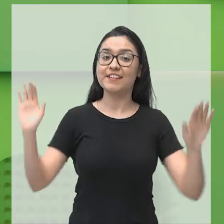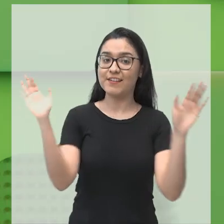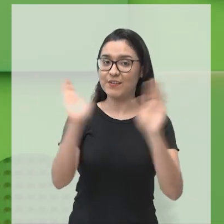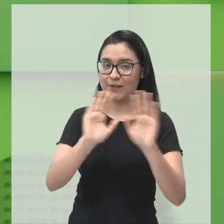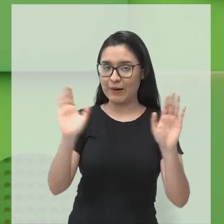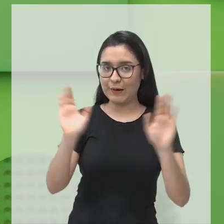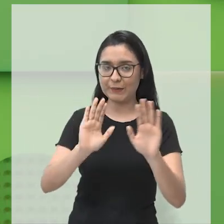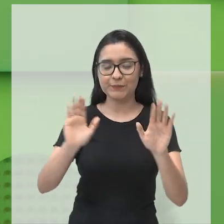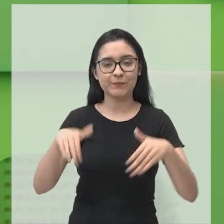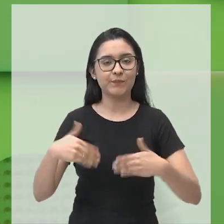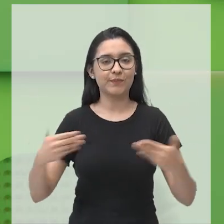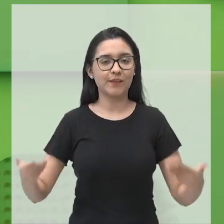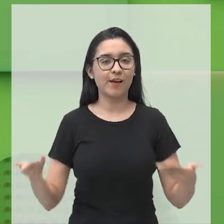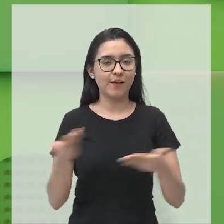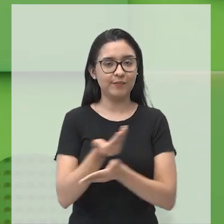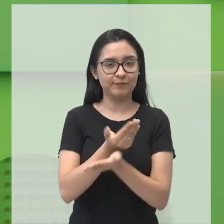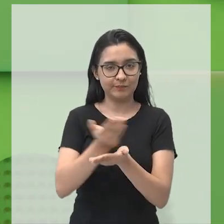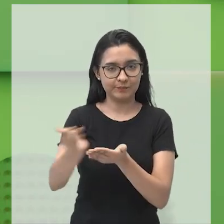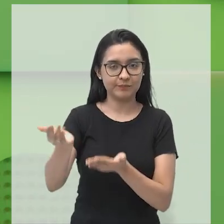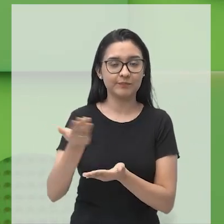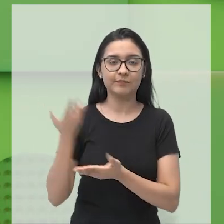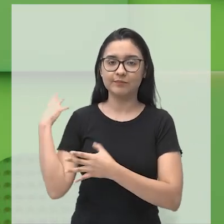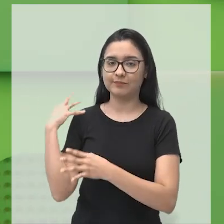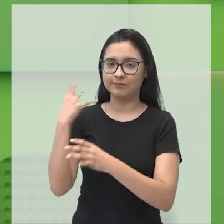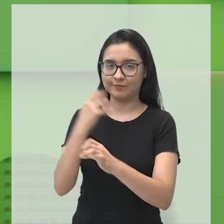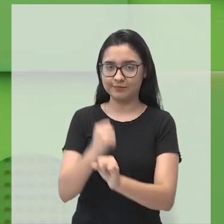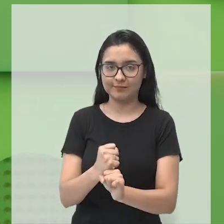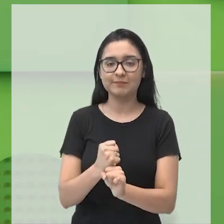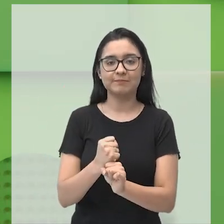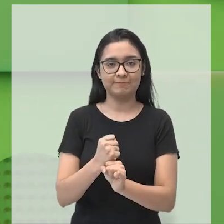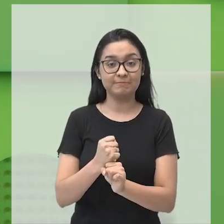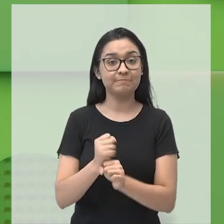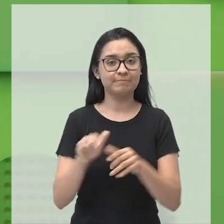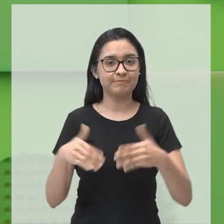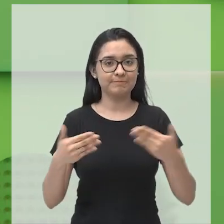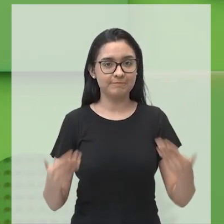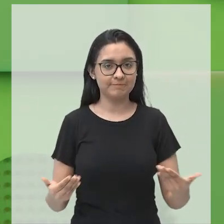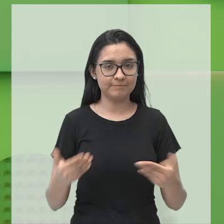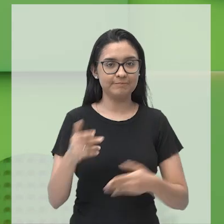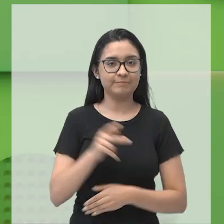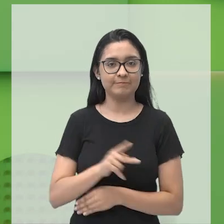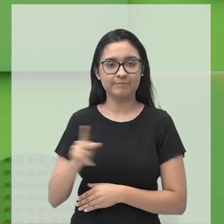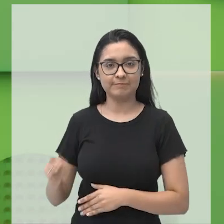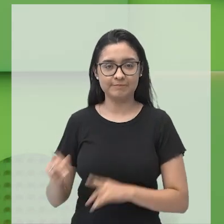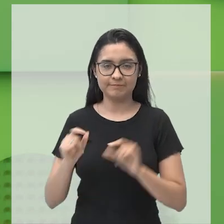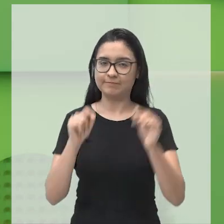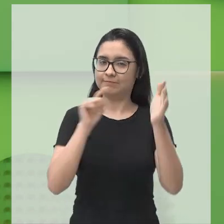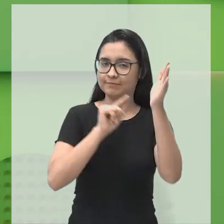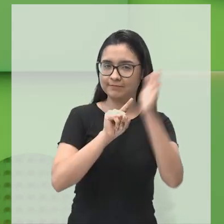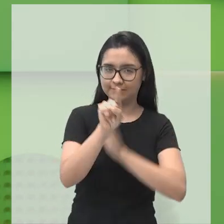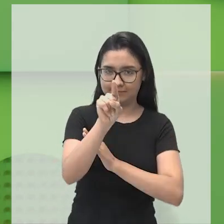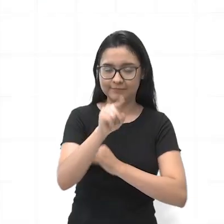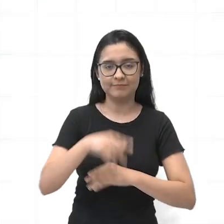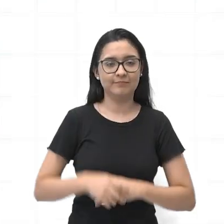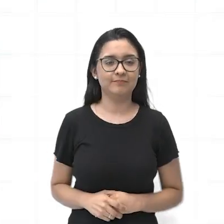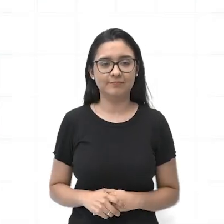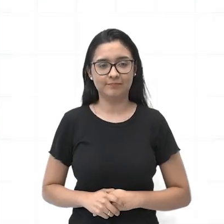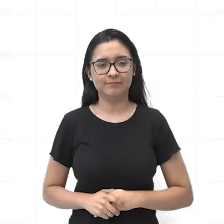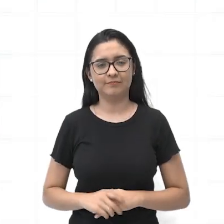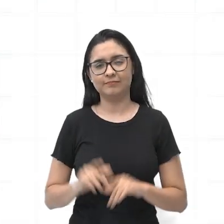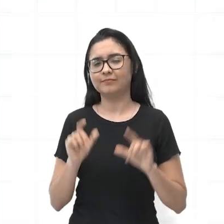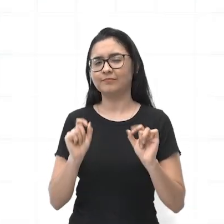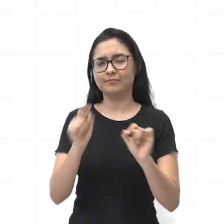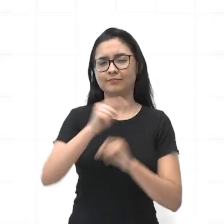Olá! Vamos agora iniciar a nossa revisão, né? E a professora lhe faz uma pergunta. O que